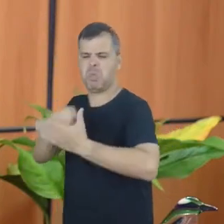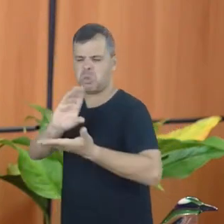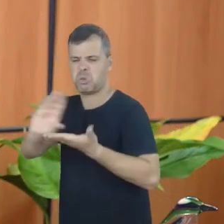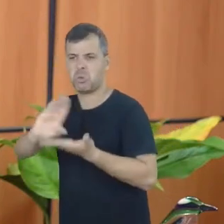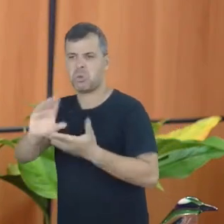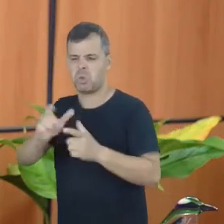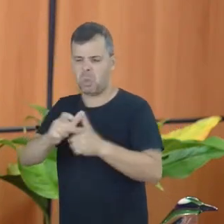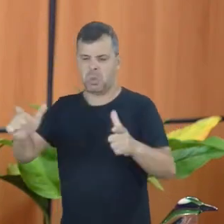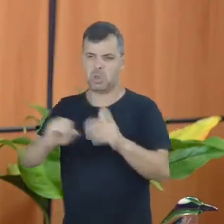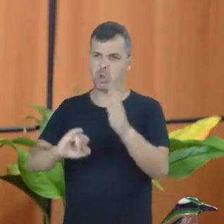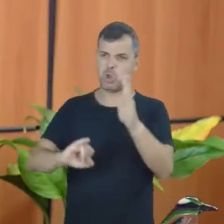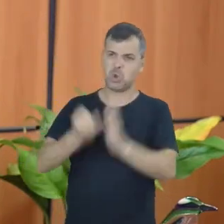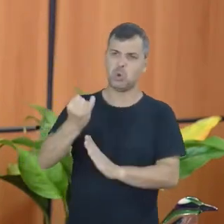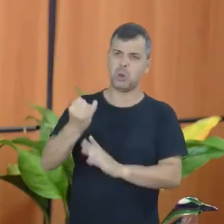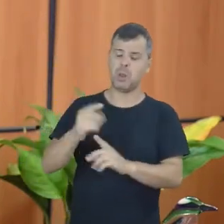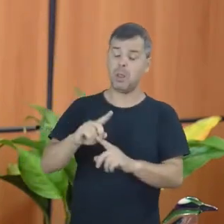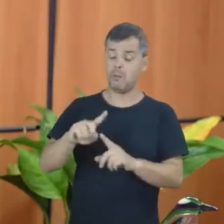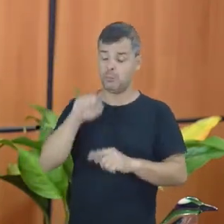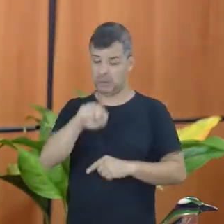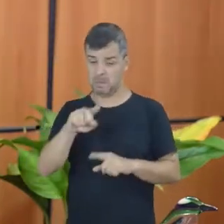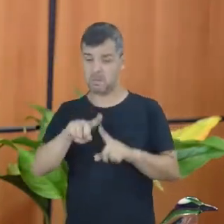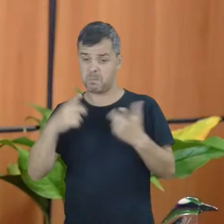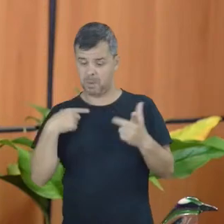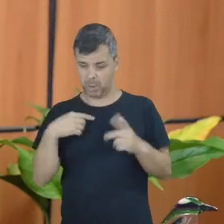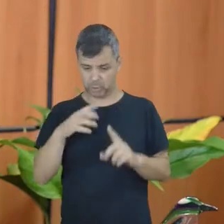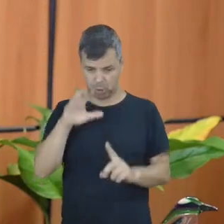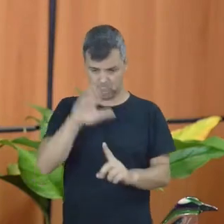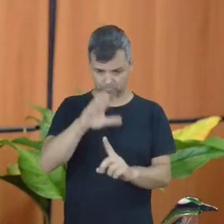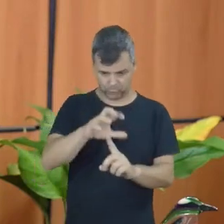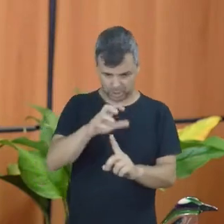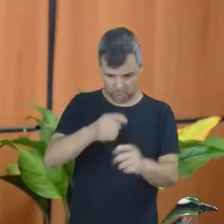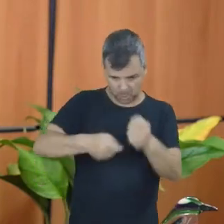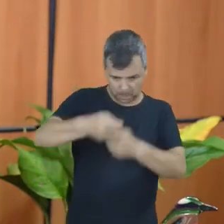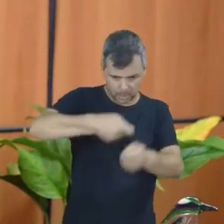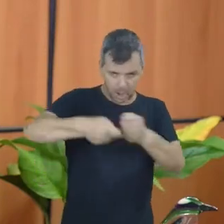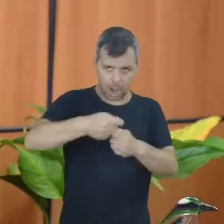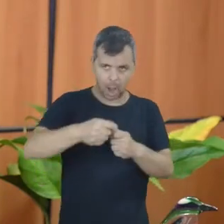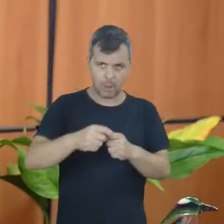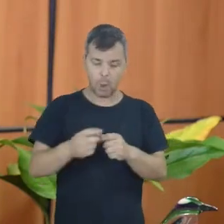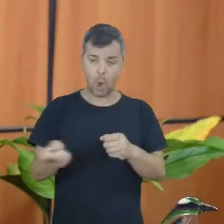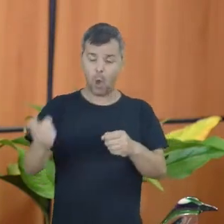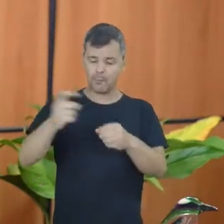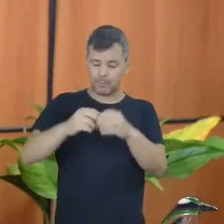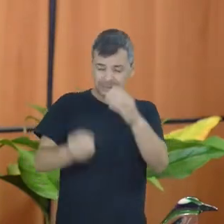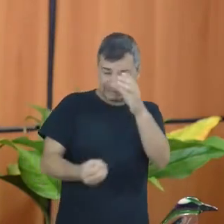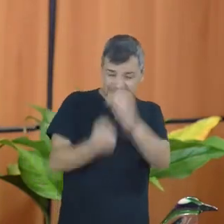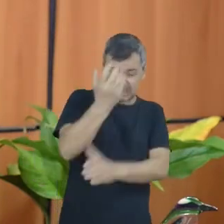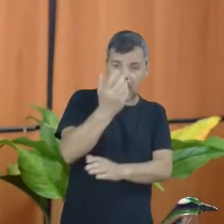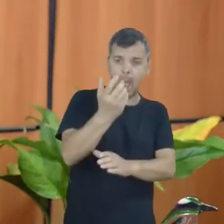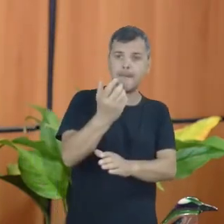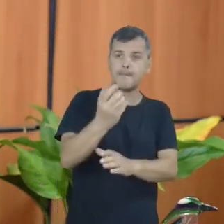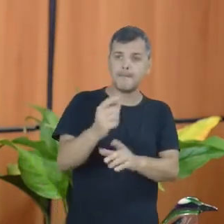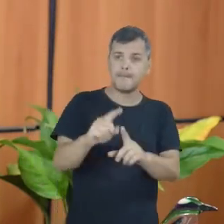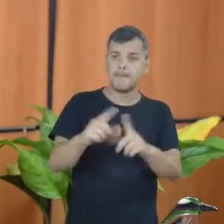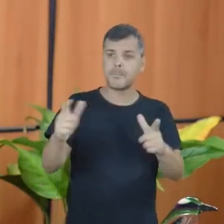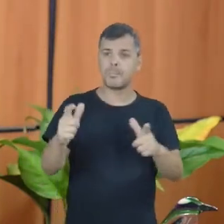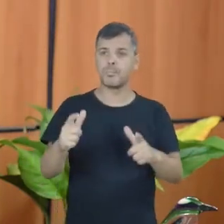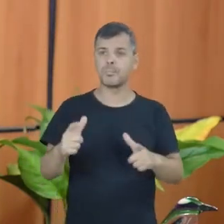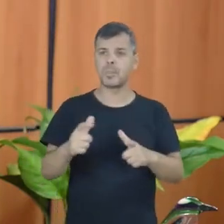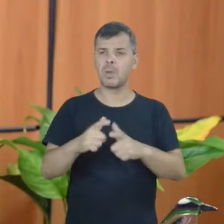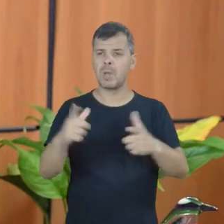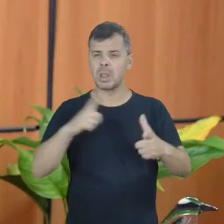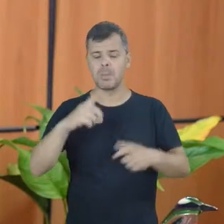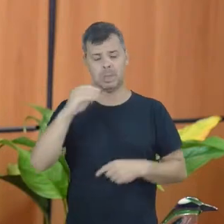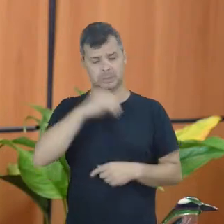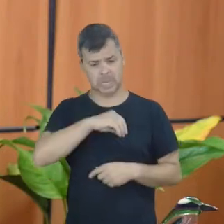somente aumento de juros. Você pode induzir o mercado. Vamos produzir mais. Vai ter